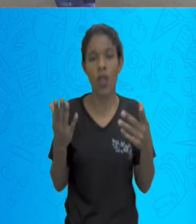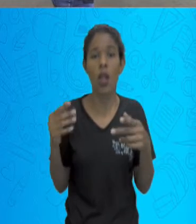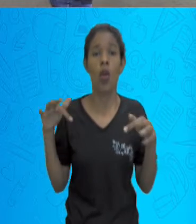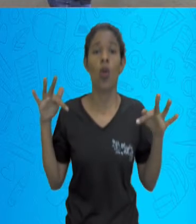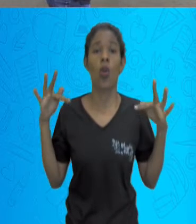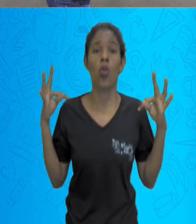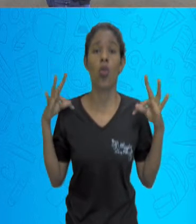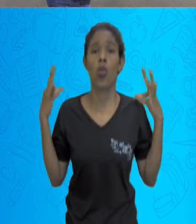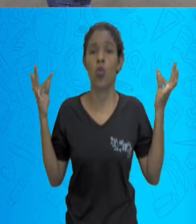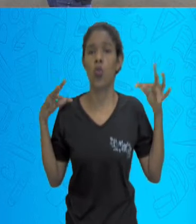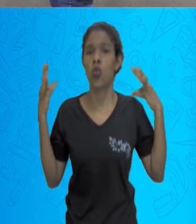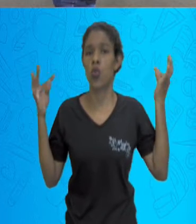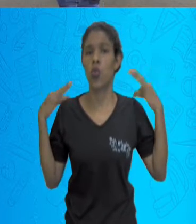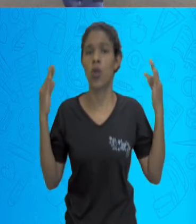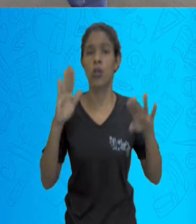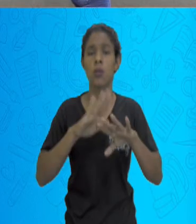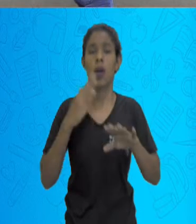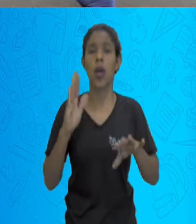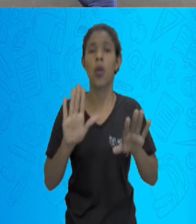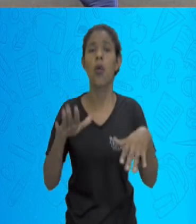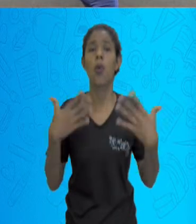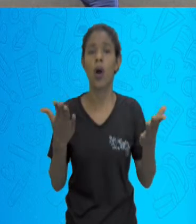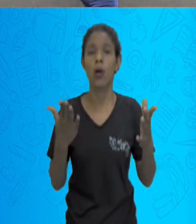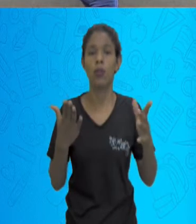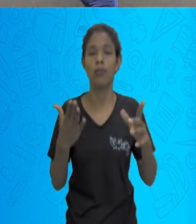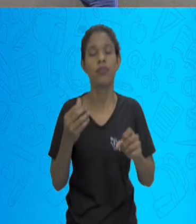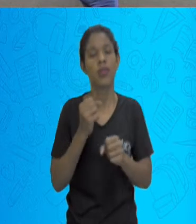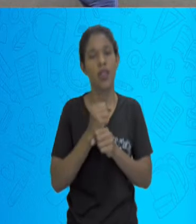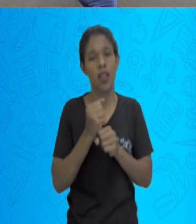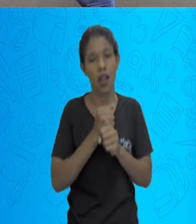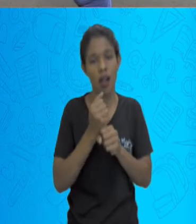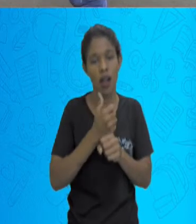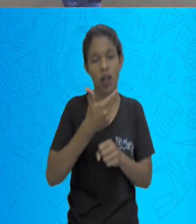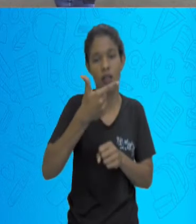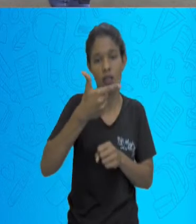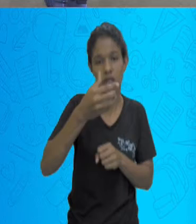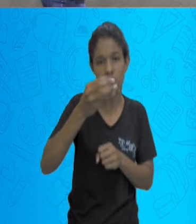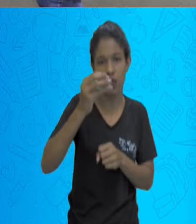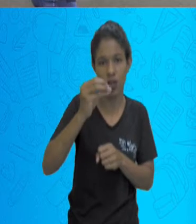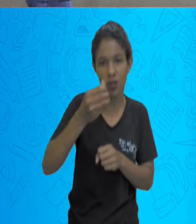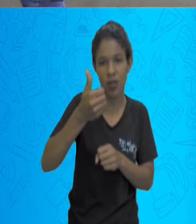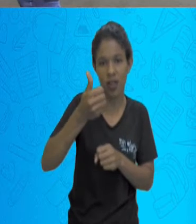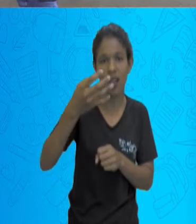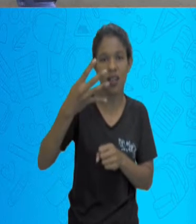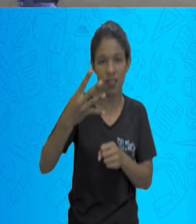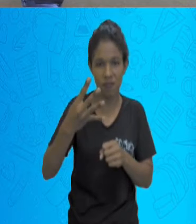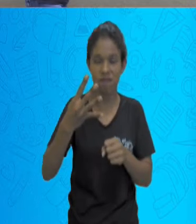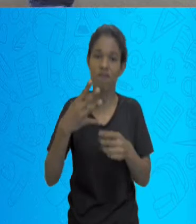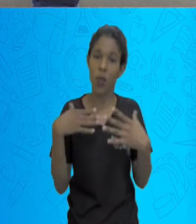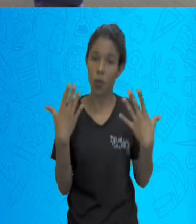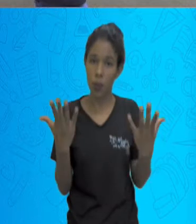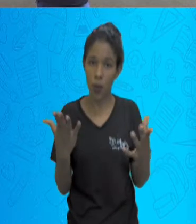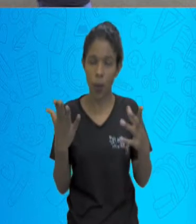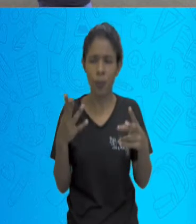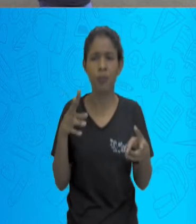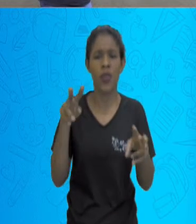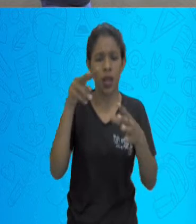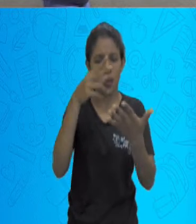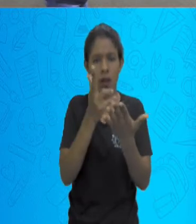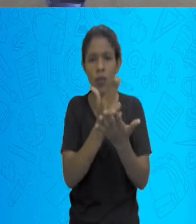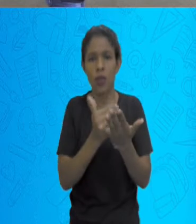no caso, foi no ano de 2014, não é? Pelo desenho do gráfico, eu já tenho